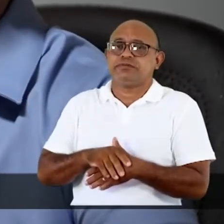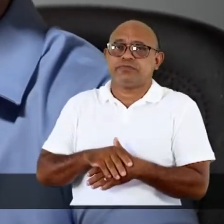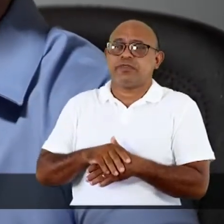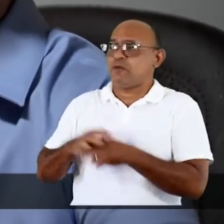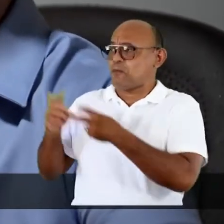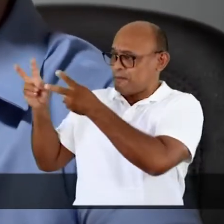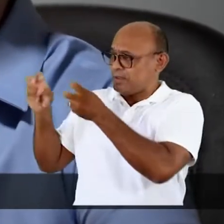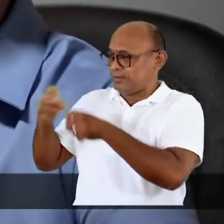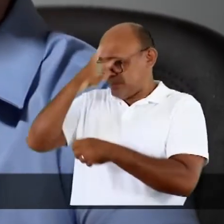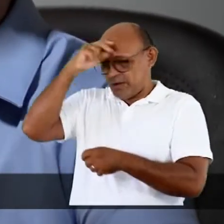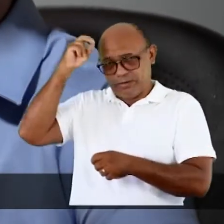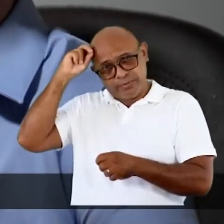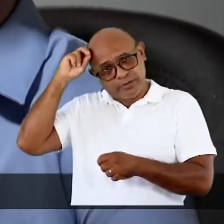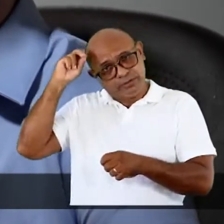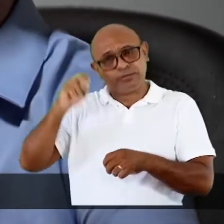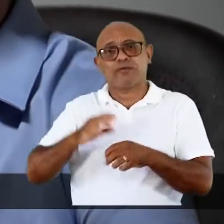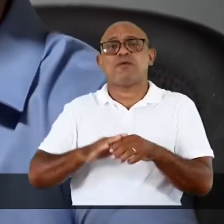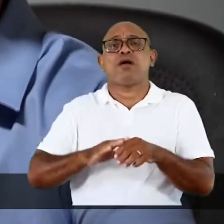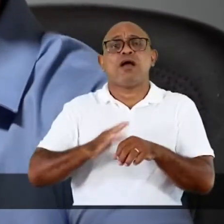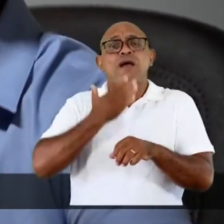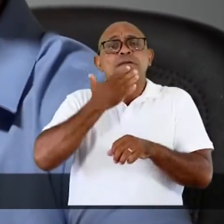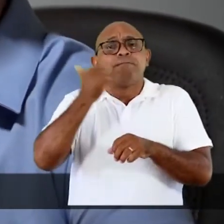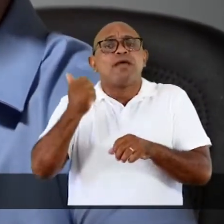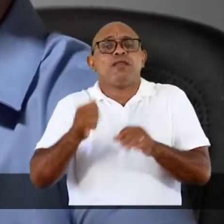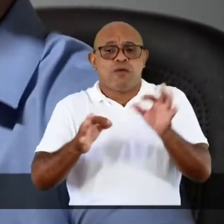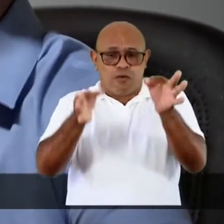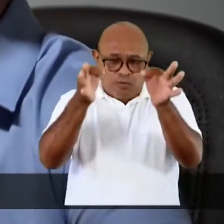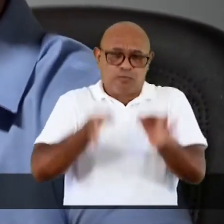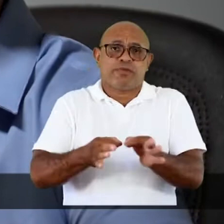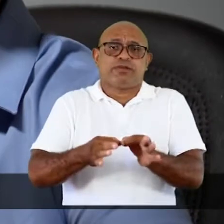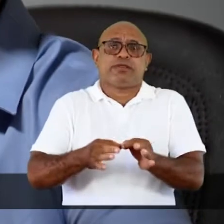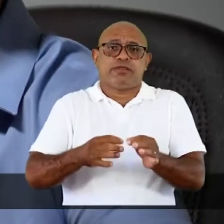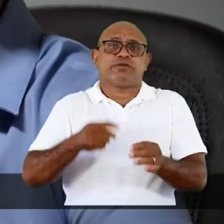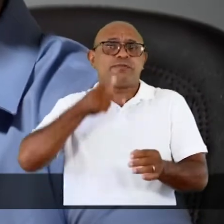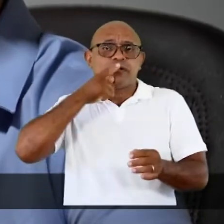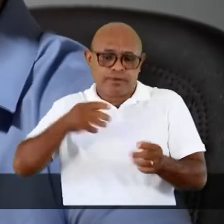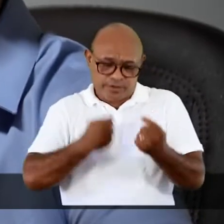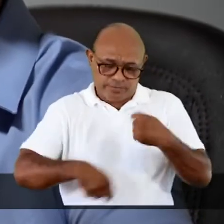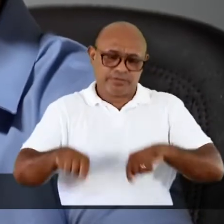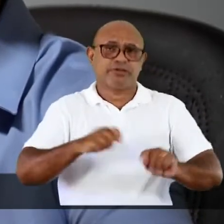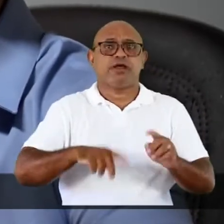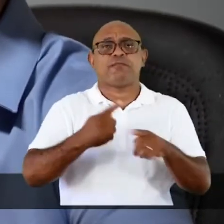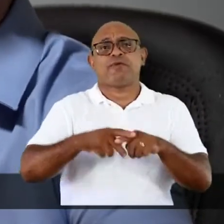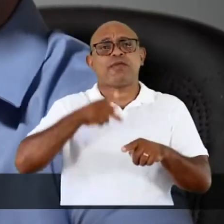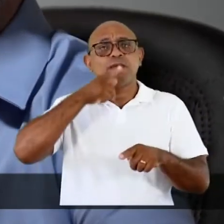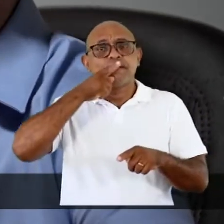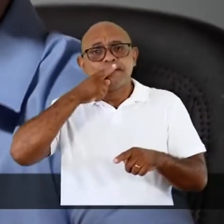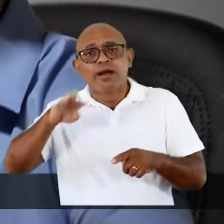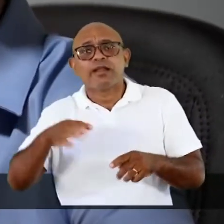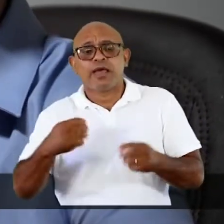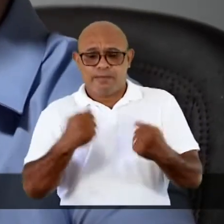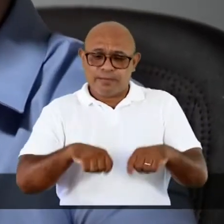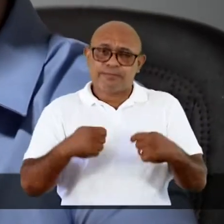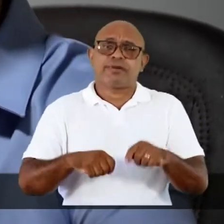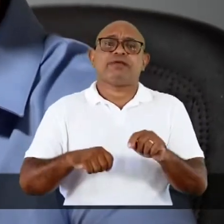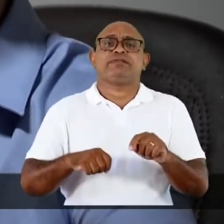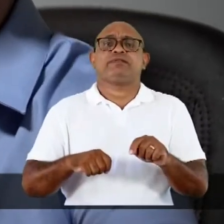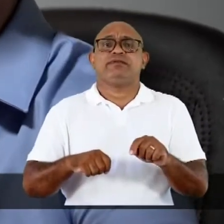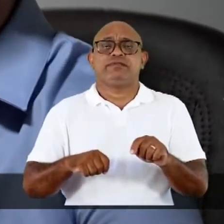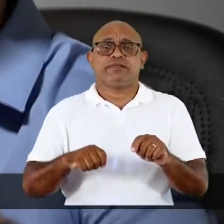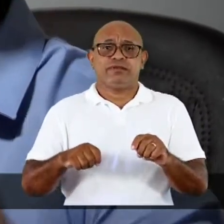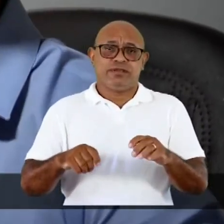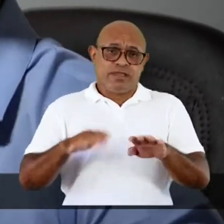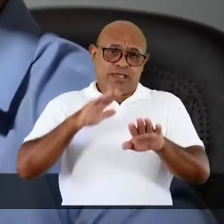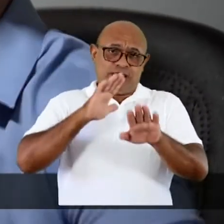dele. O vejo como a pessoa mais competente e mais correta para administrar essa cidade. Parnaíba precisa crescer, precisa ter